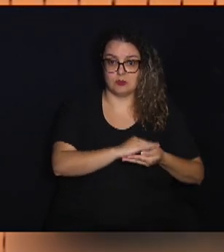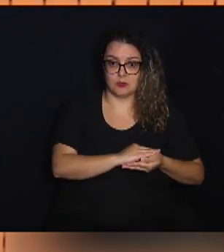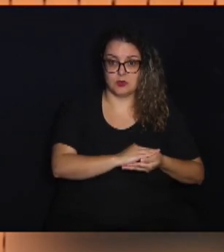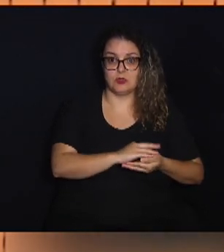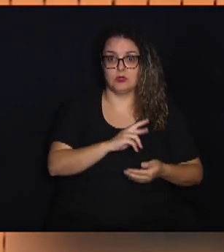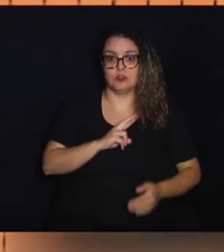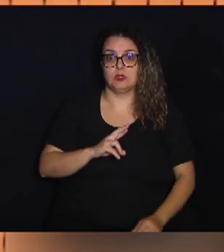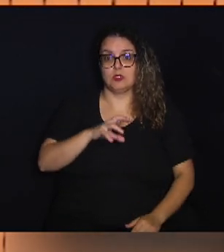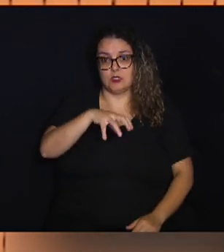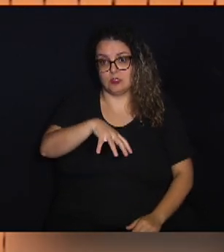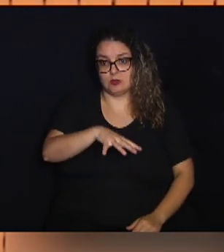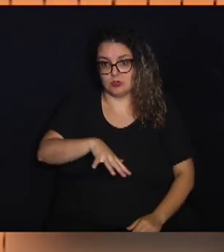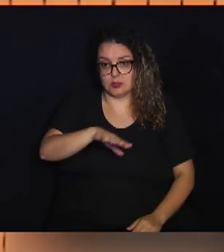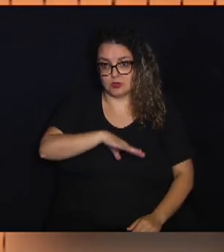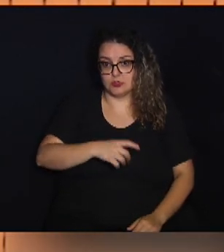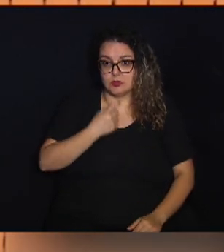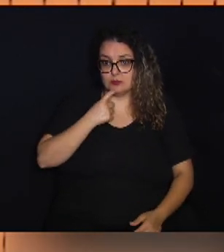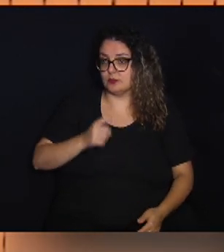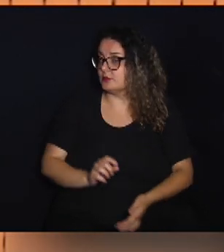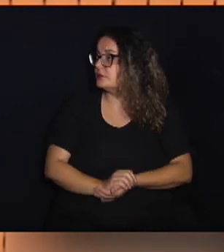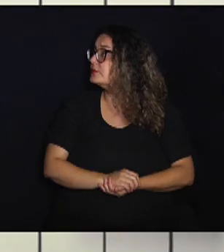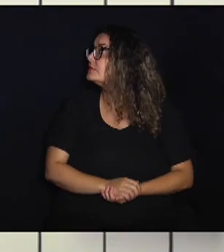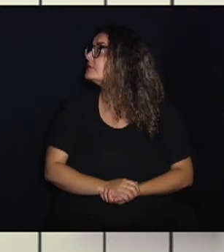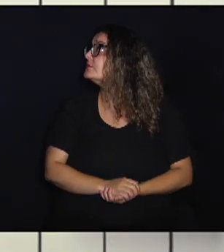região central de Campinas.